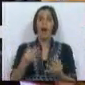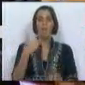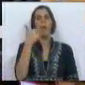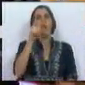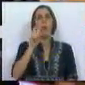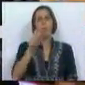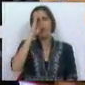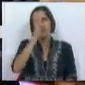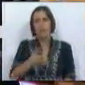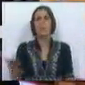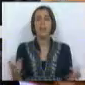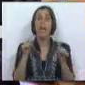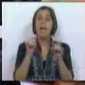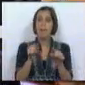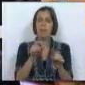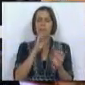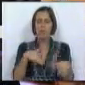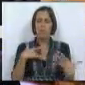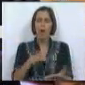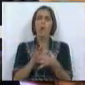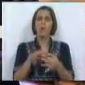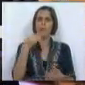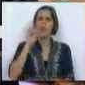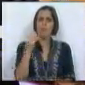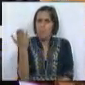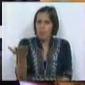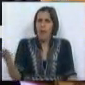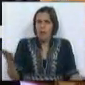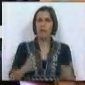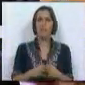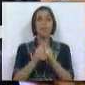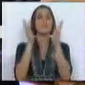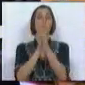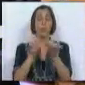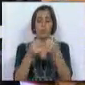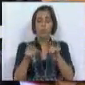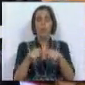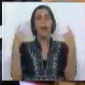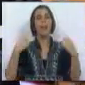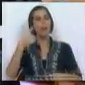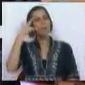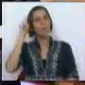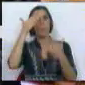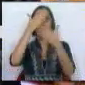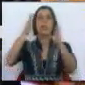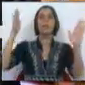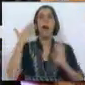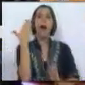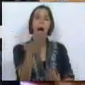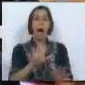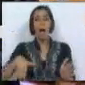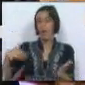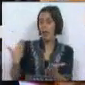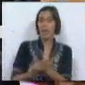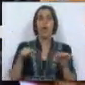Bloco de Esquerda sabe que para isso pode contar com o Partido Socialista e todos os partidos que têm uma inspiração democrática. Até